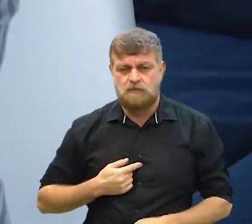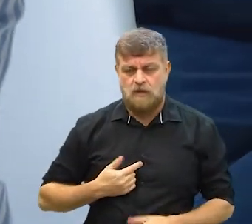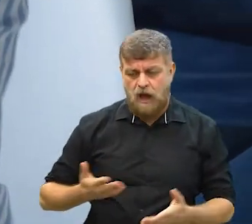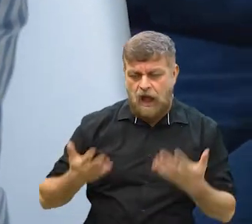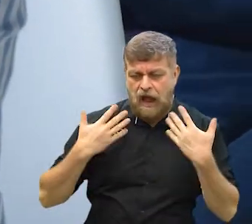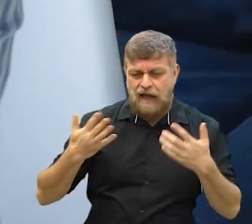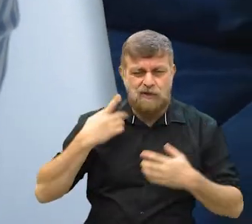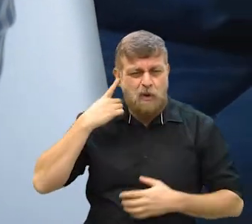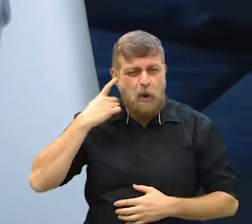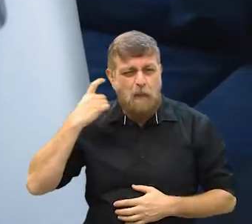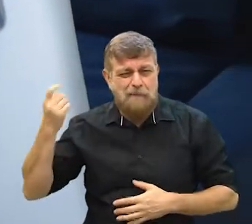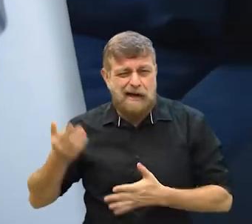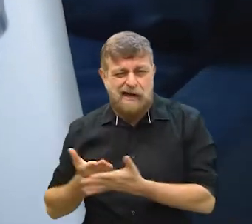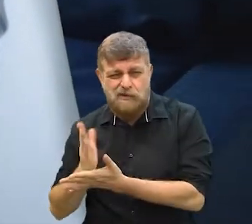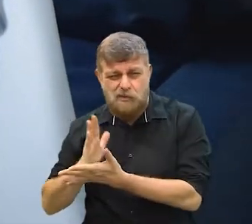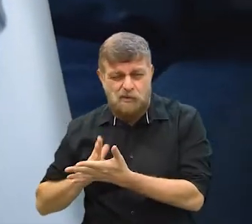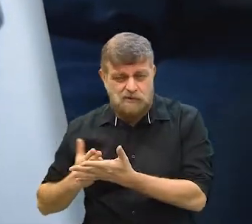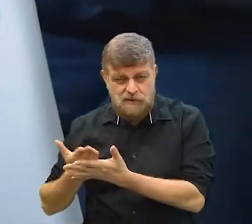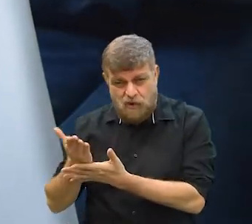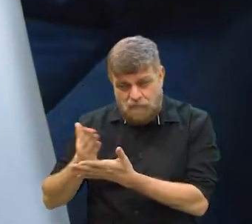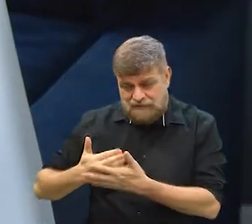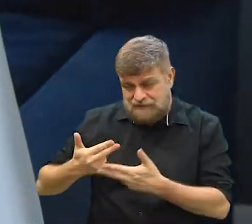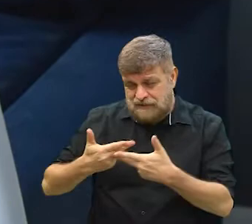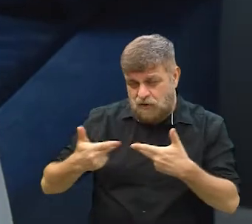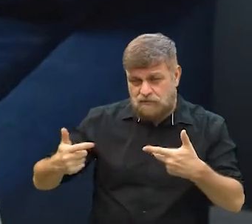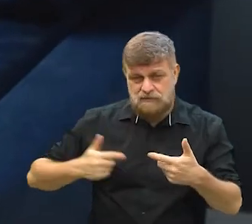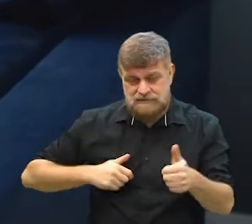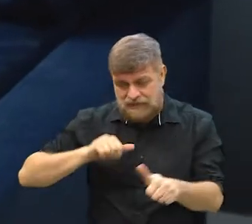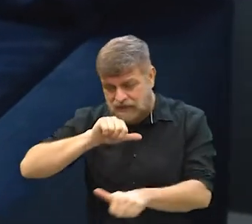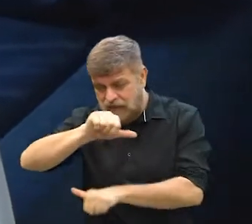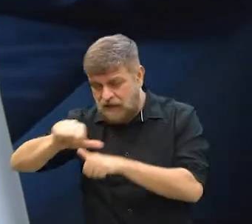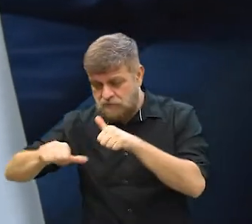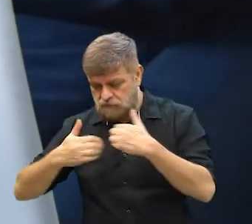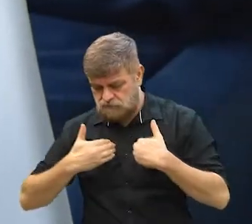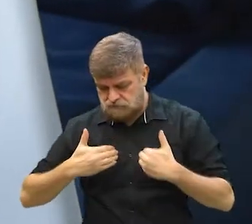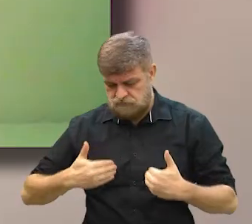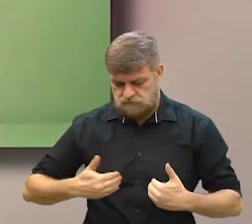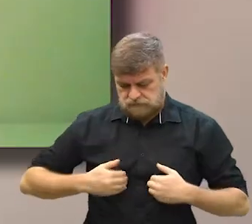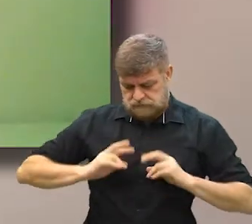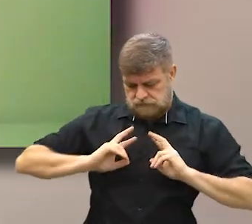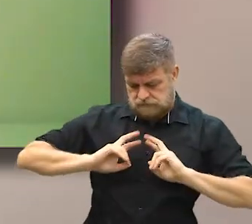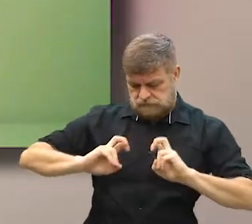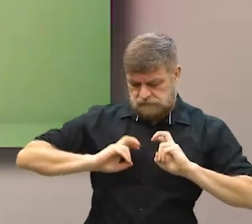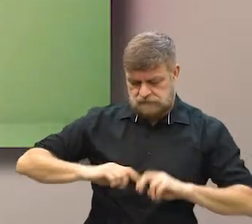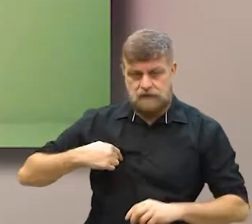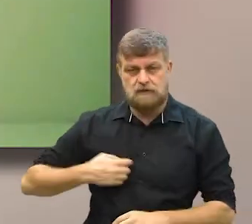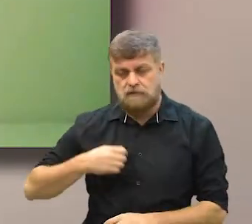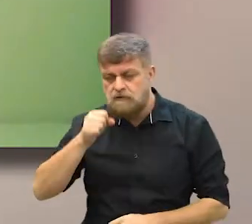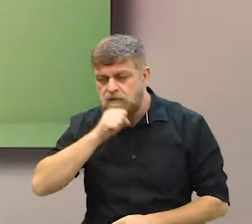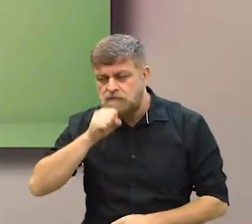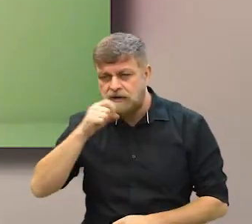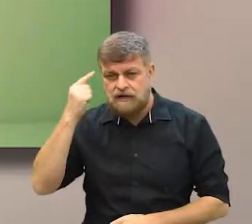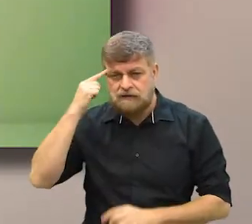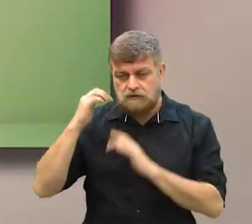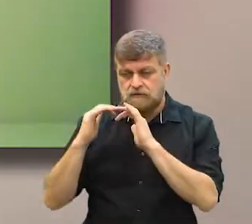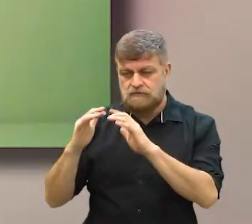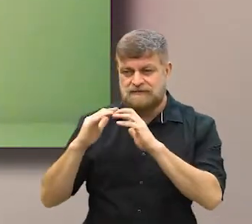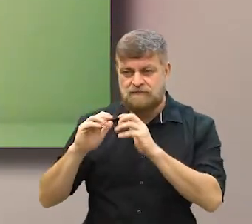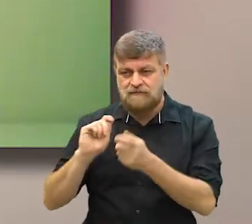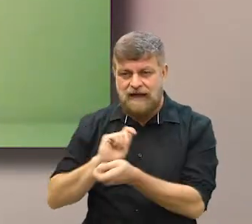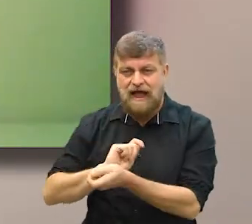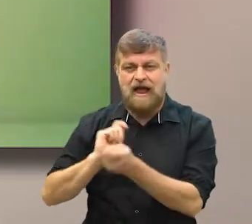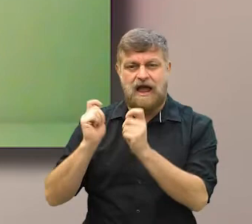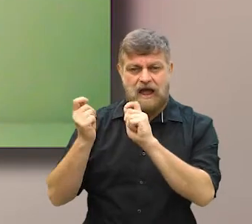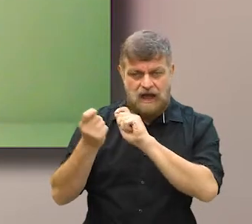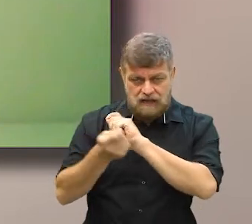temperatura, desafios de barulho, coisas que mudam no nosso próprio organismo à medida que nós envelhecemos. Então, nosso cérebro nos permite